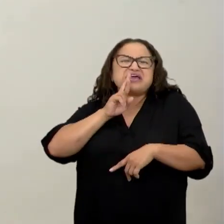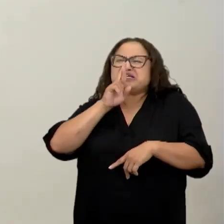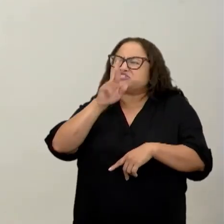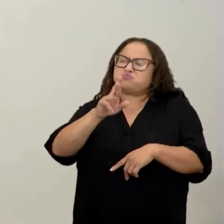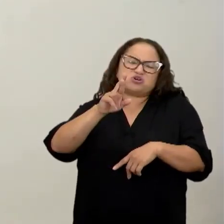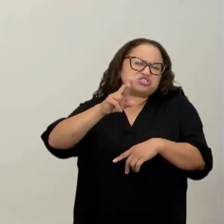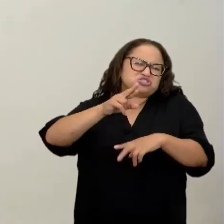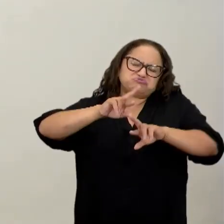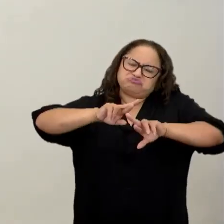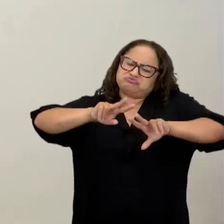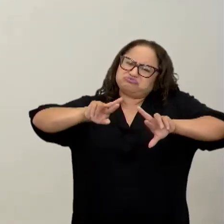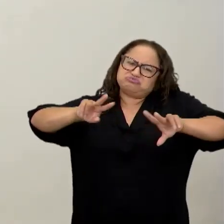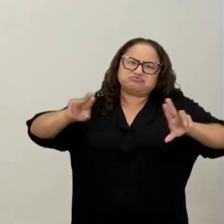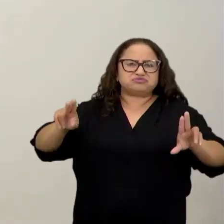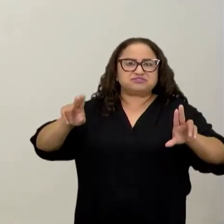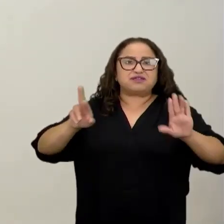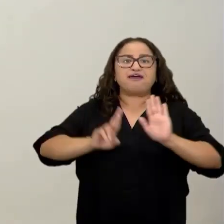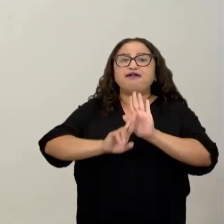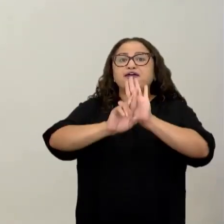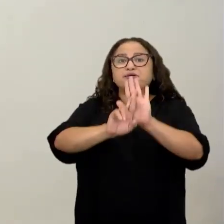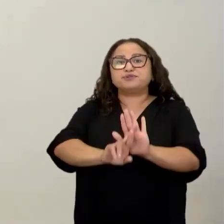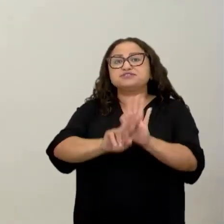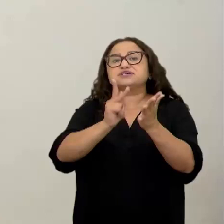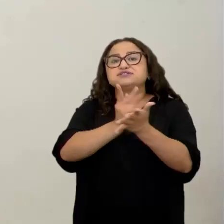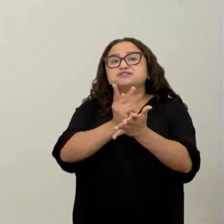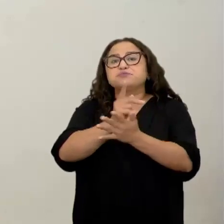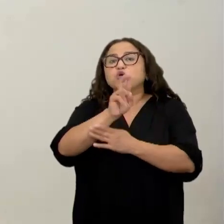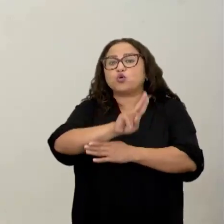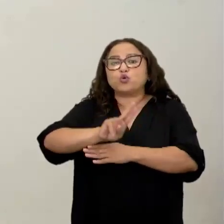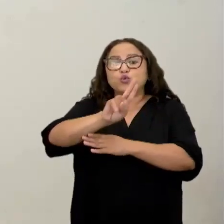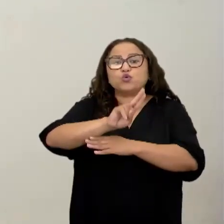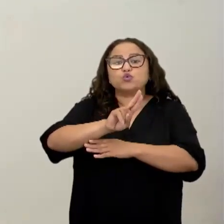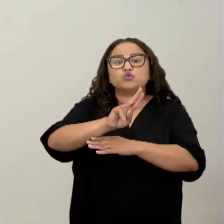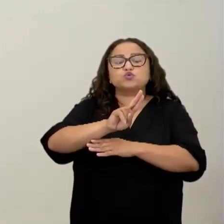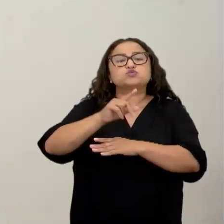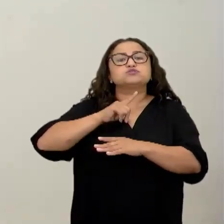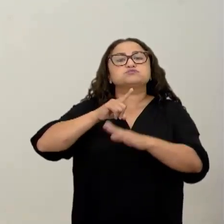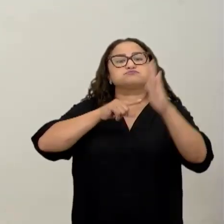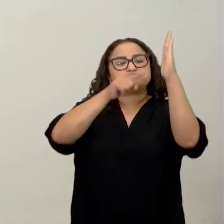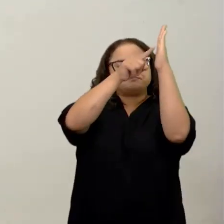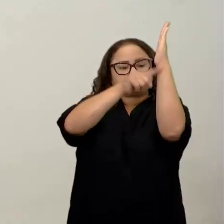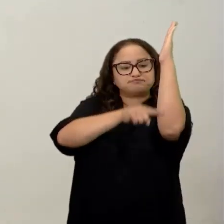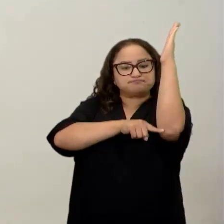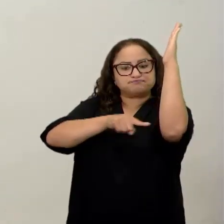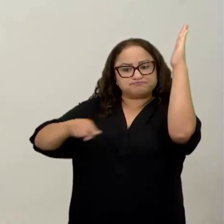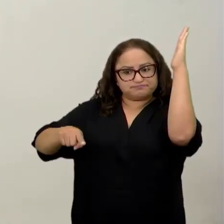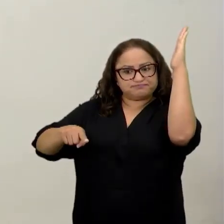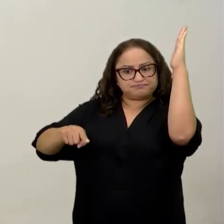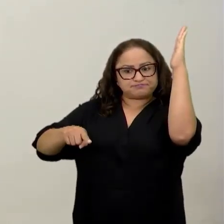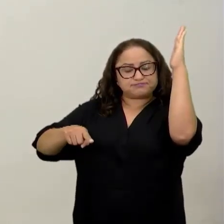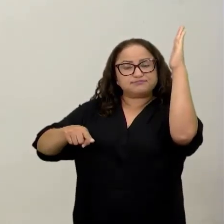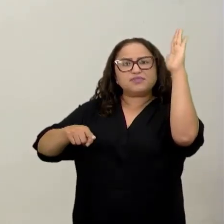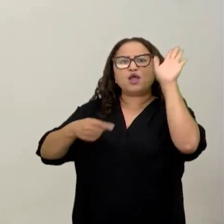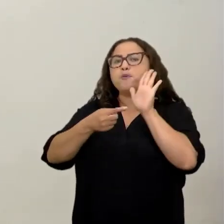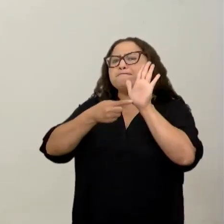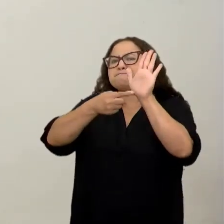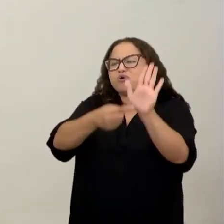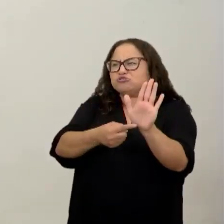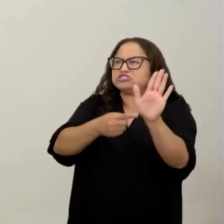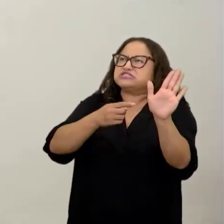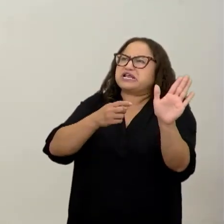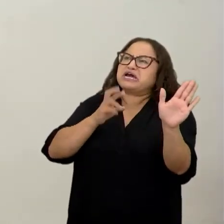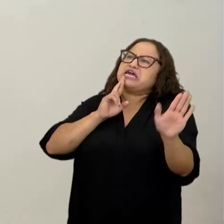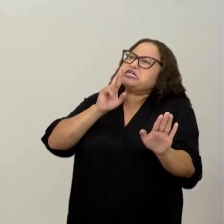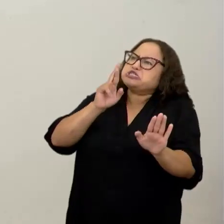então para a gente representar a gente usa o gráfico é uso plano cartesiano para gente mostrar algumas soluções